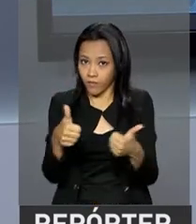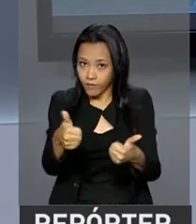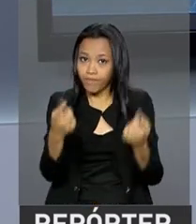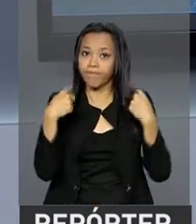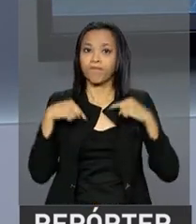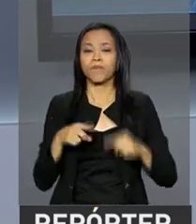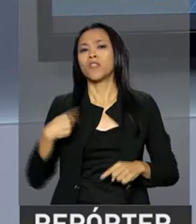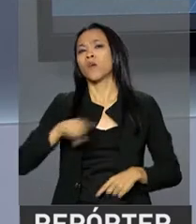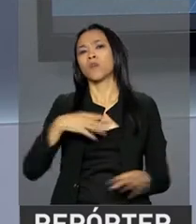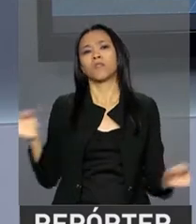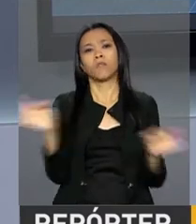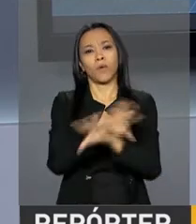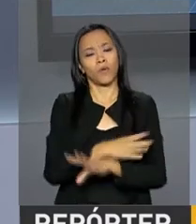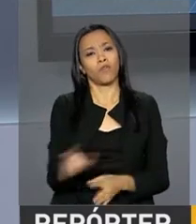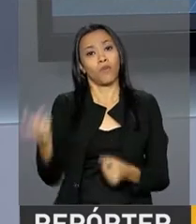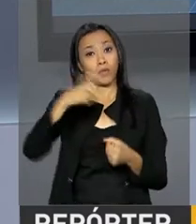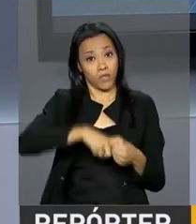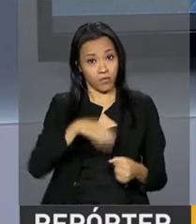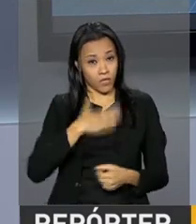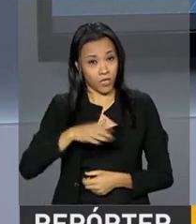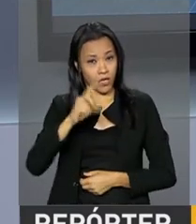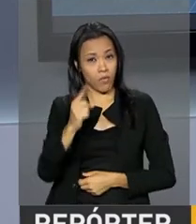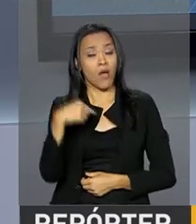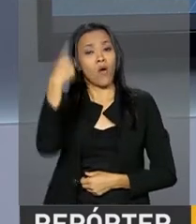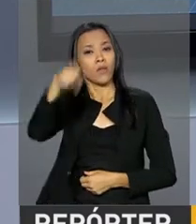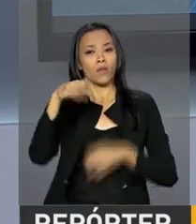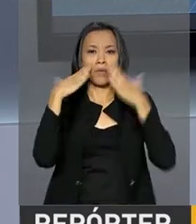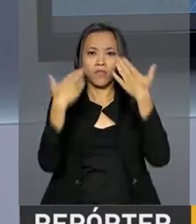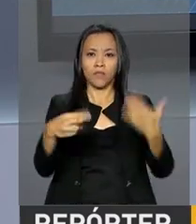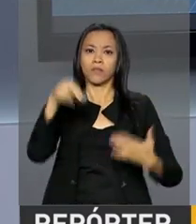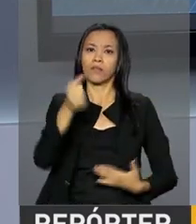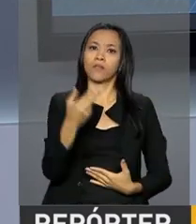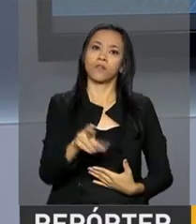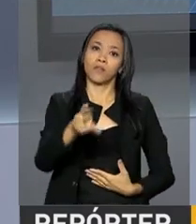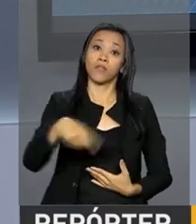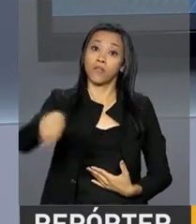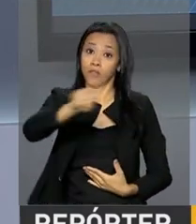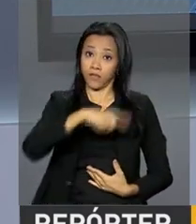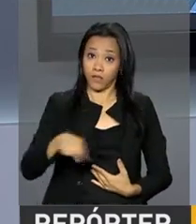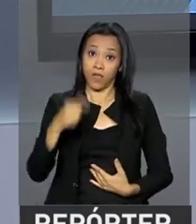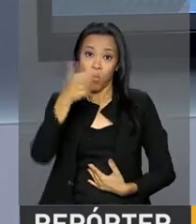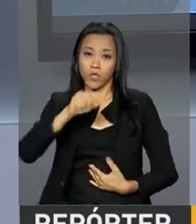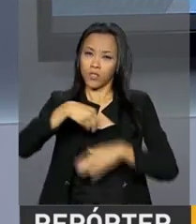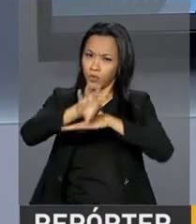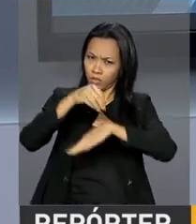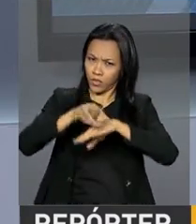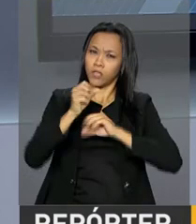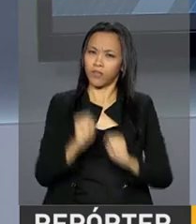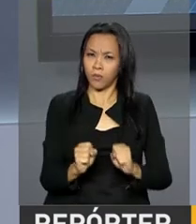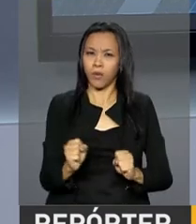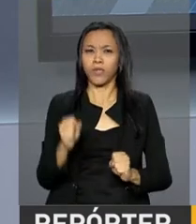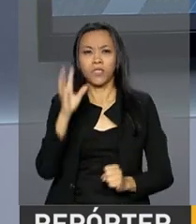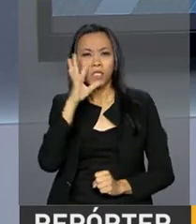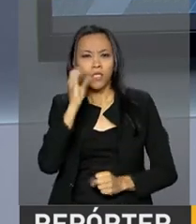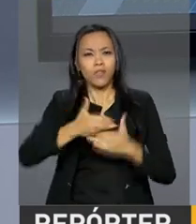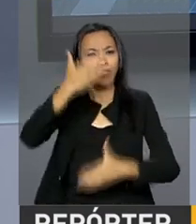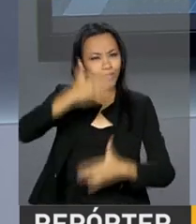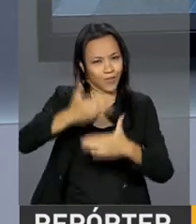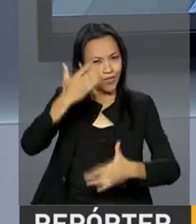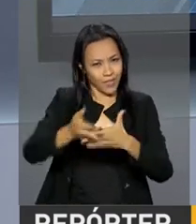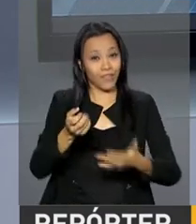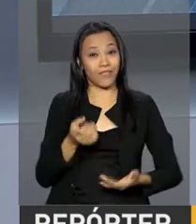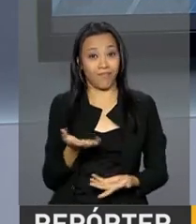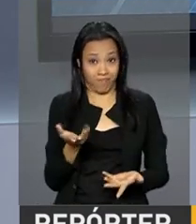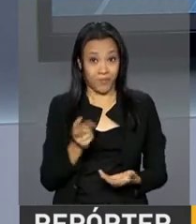a gente fica por aqui voltamos daqui uma hora com a próxima edição do repórter nbr outras notícias você acompanha também as nossas